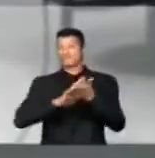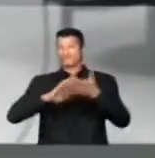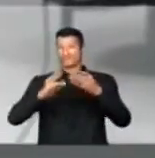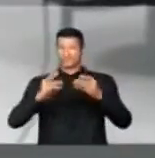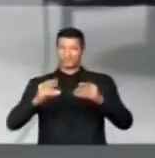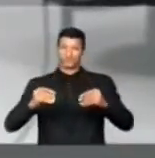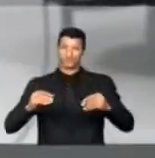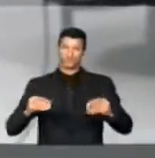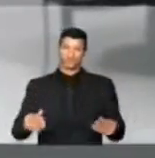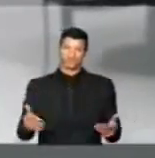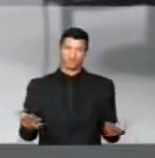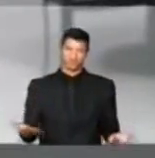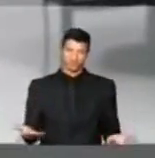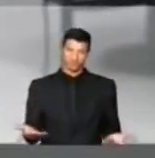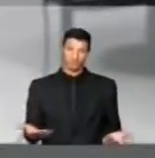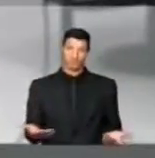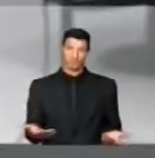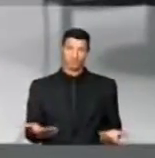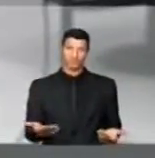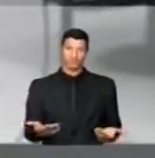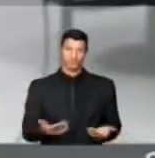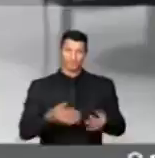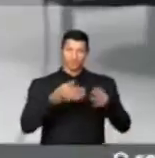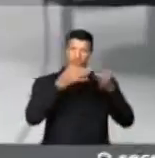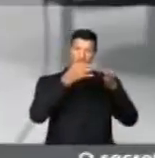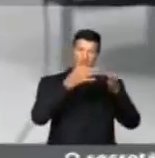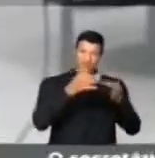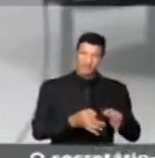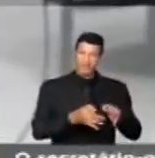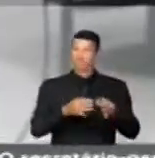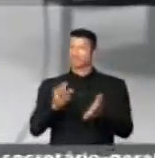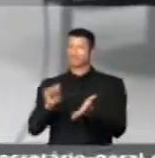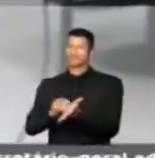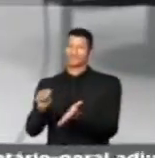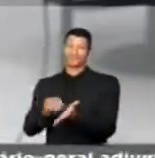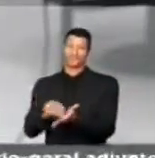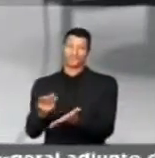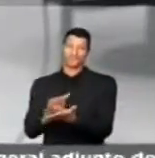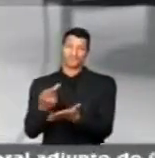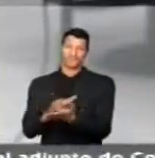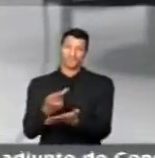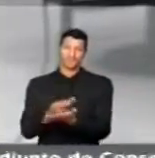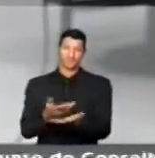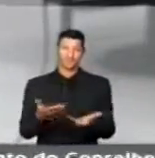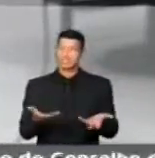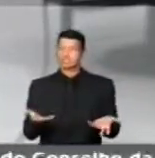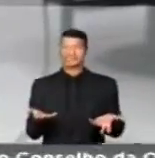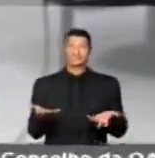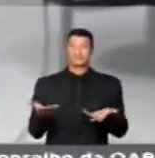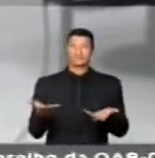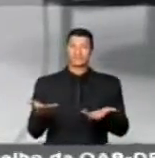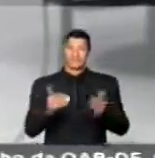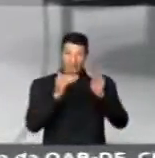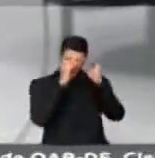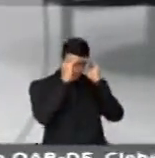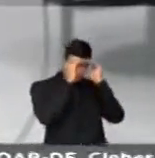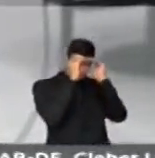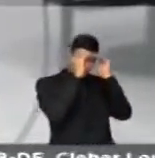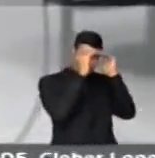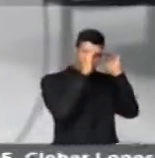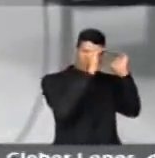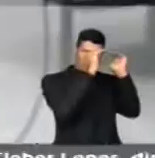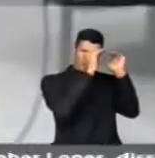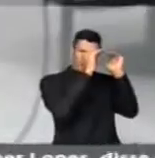desarmonia. Em vez da decência, a indecência. Em vez do respeito